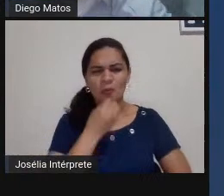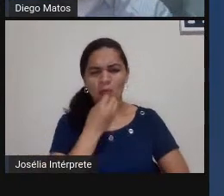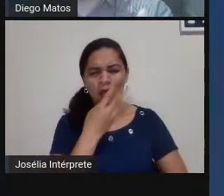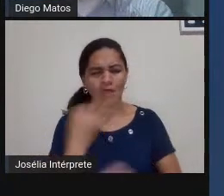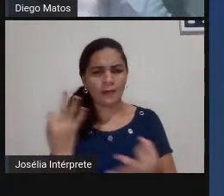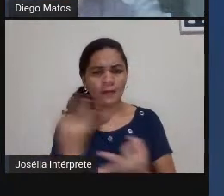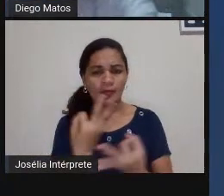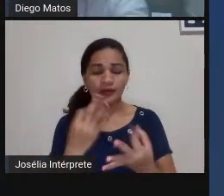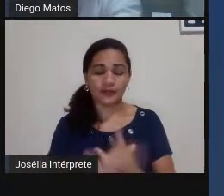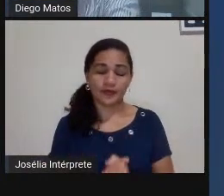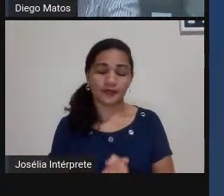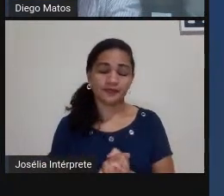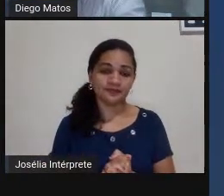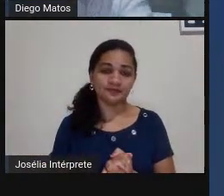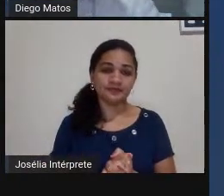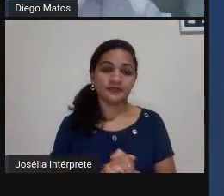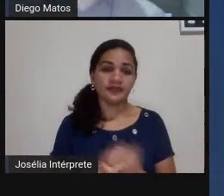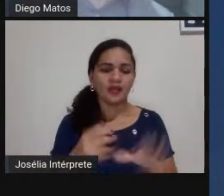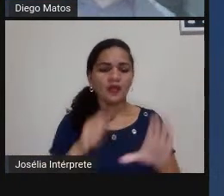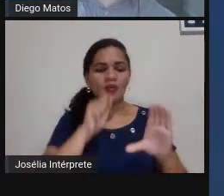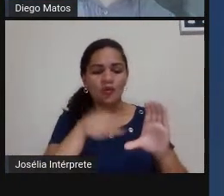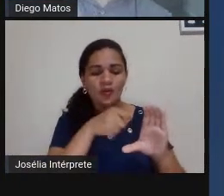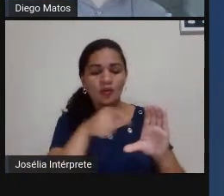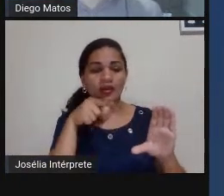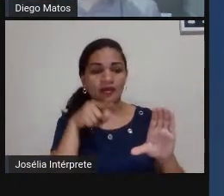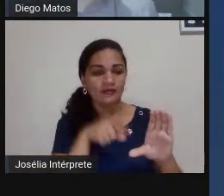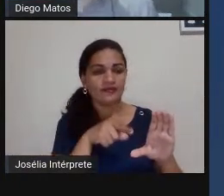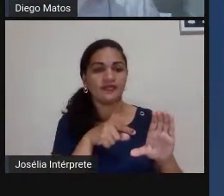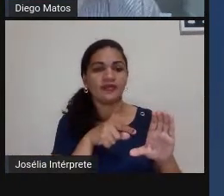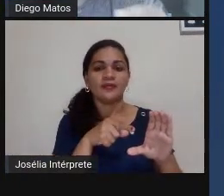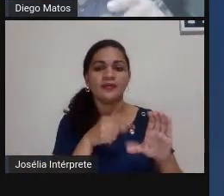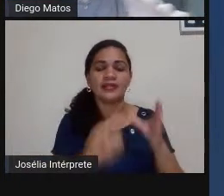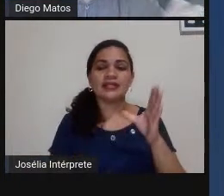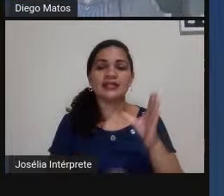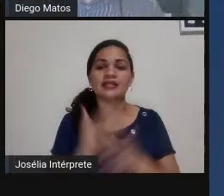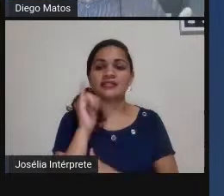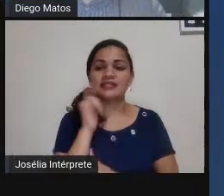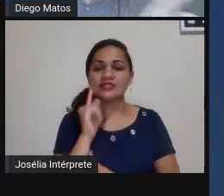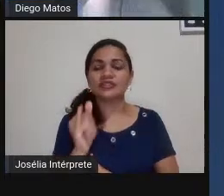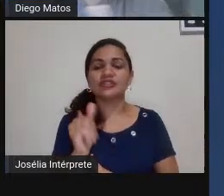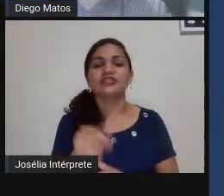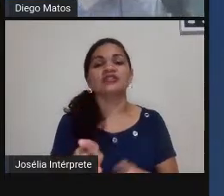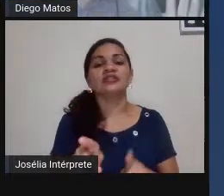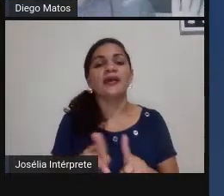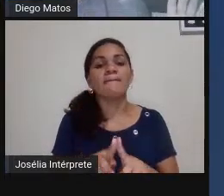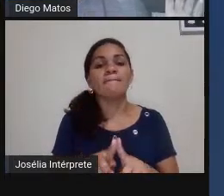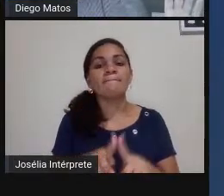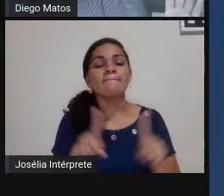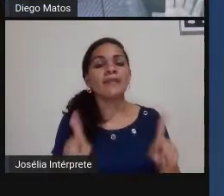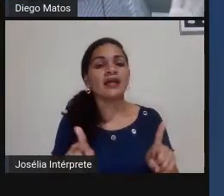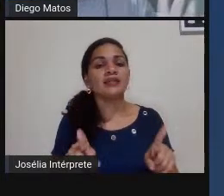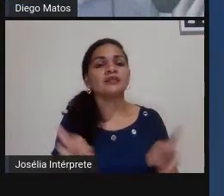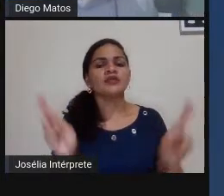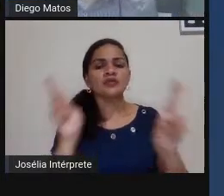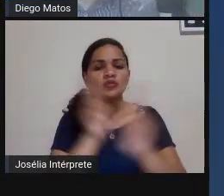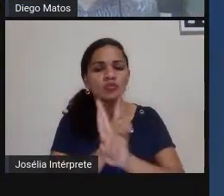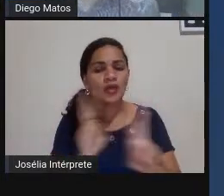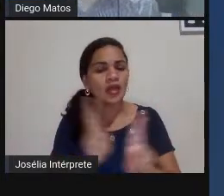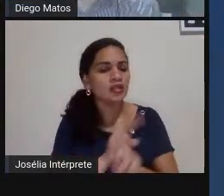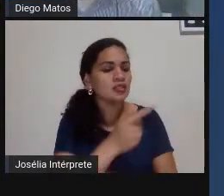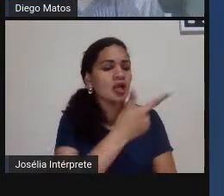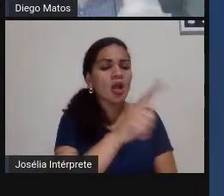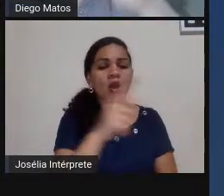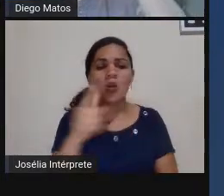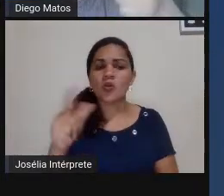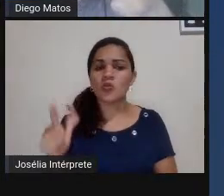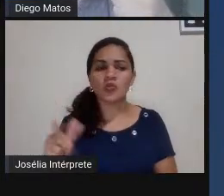só você ter ideia eu estou citando aqui esse filme A gente está falando de geração de energia eólica mas ao mesmo tempo eu posso me relacionar bem aqui e o outro